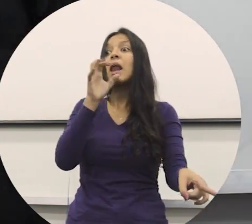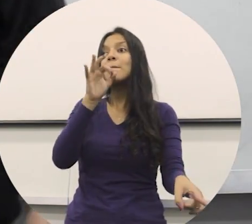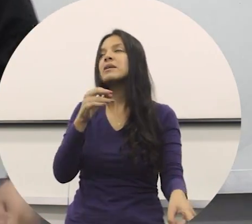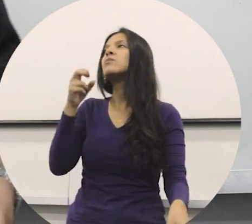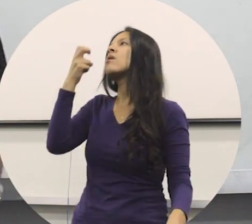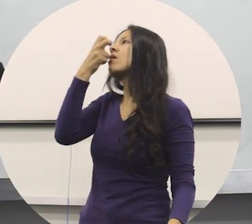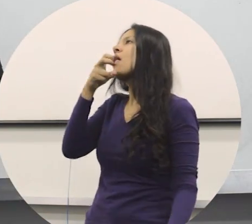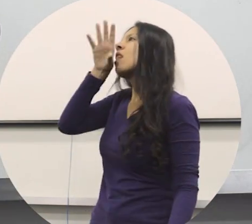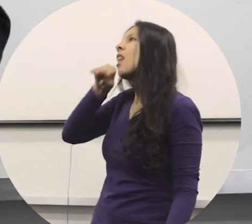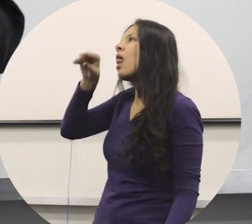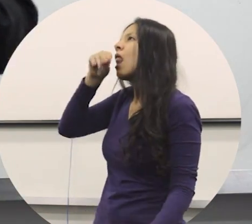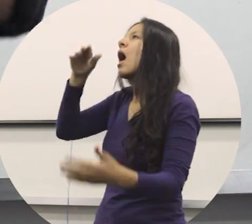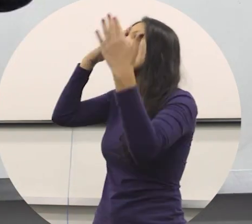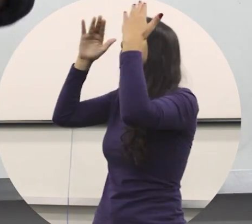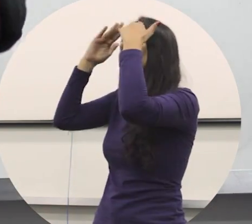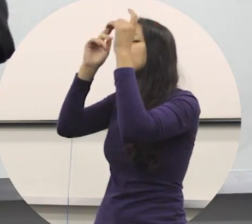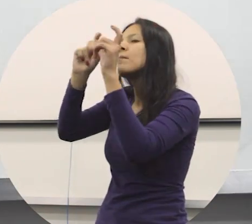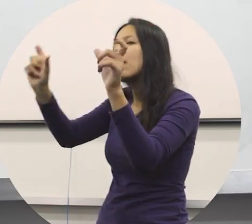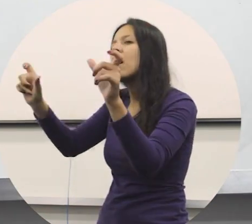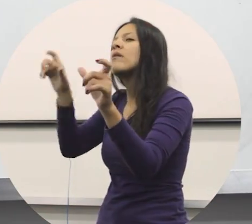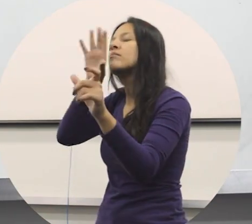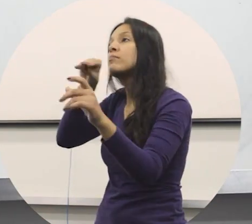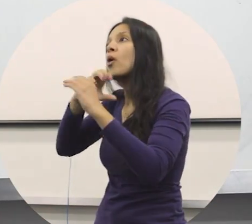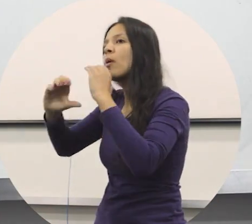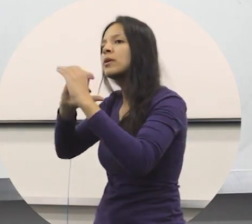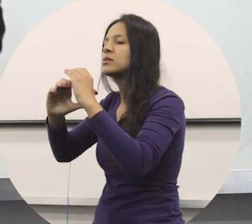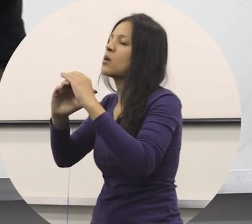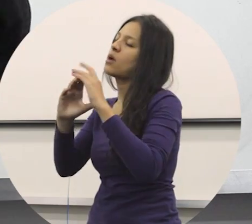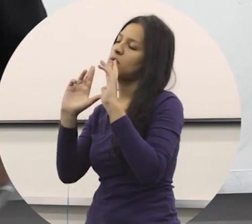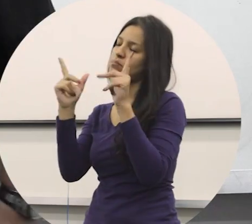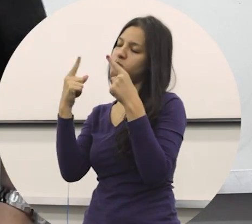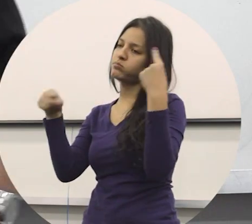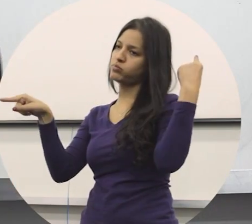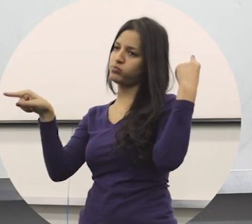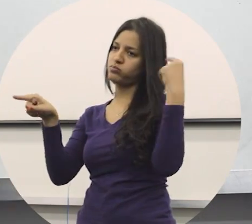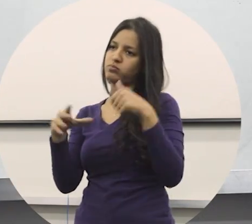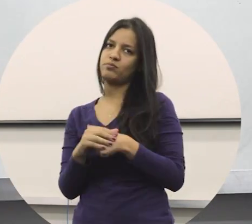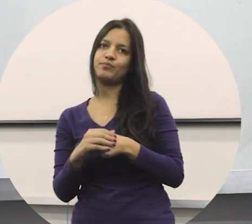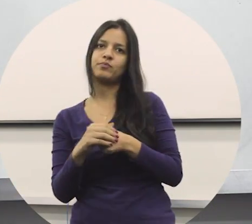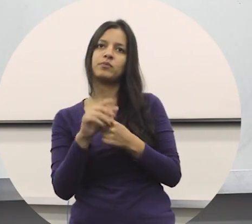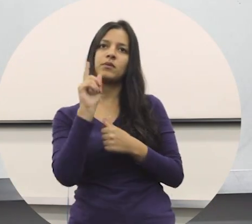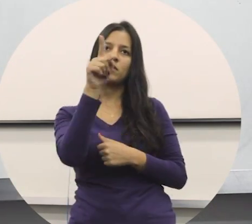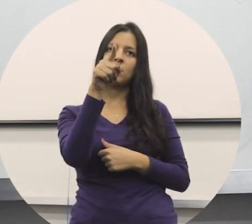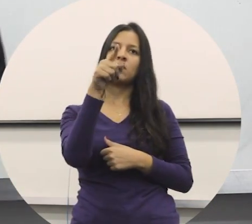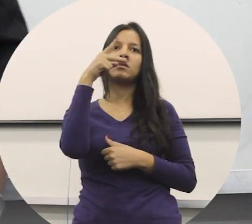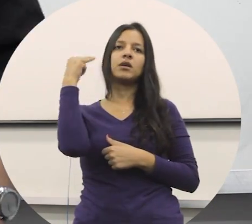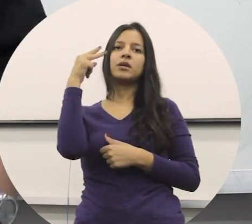realmente ser oralizada... Posso? Claro.